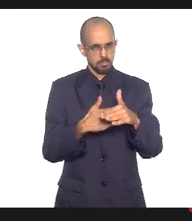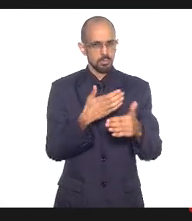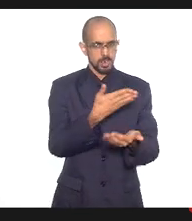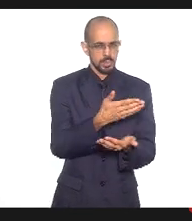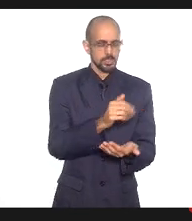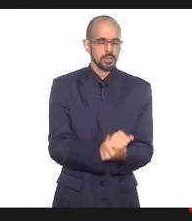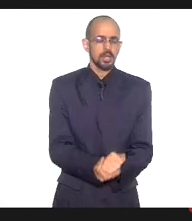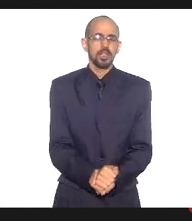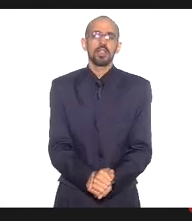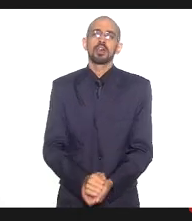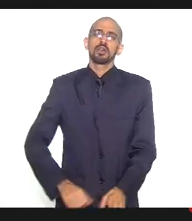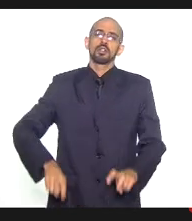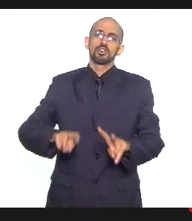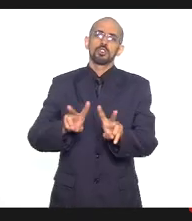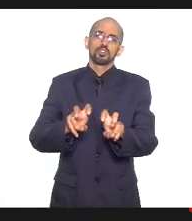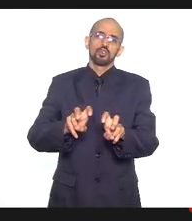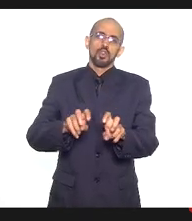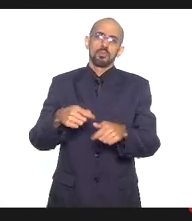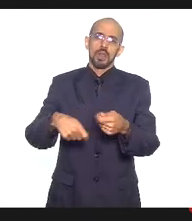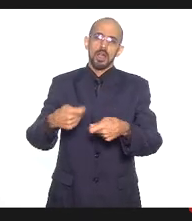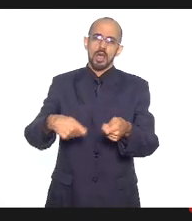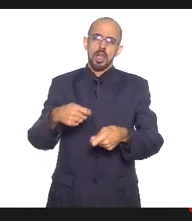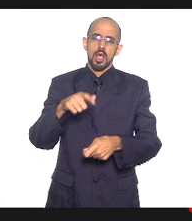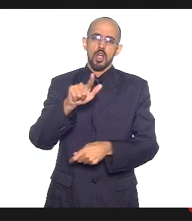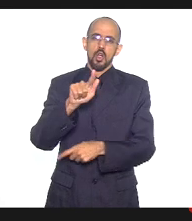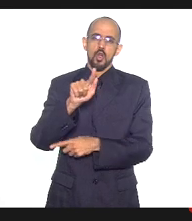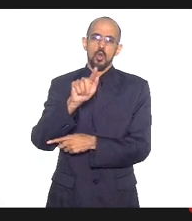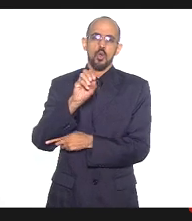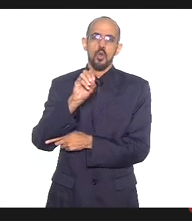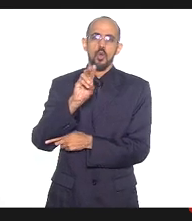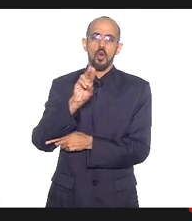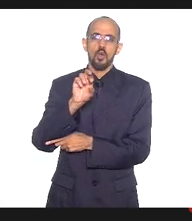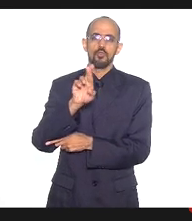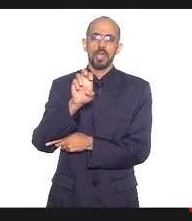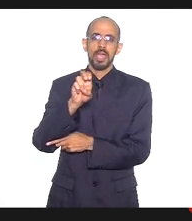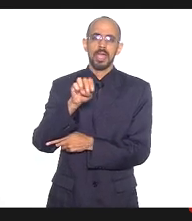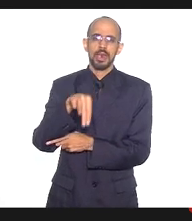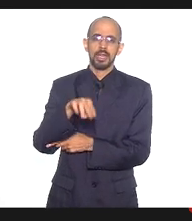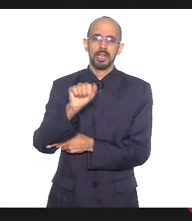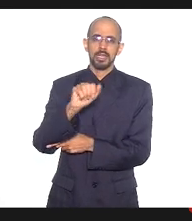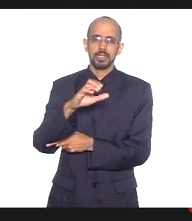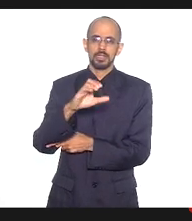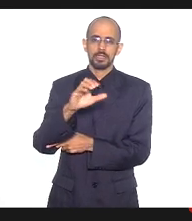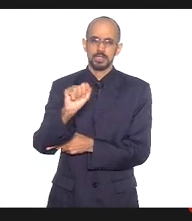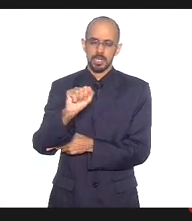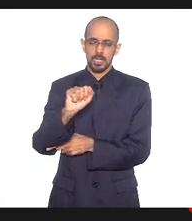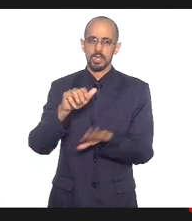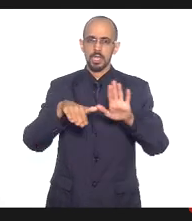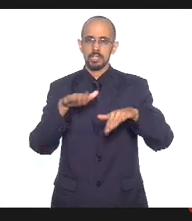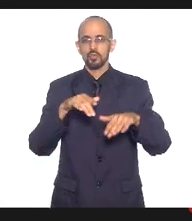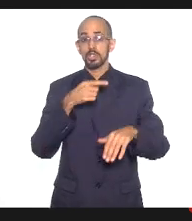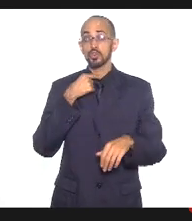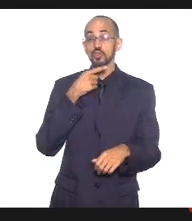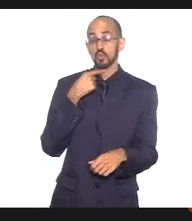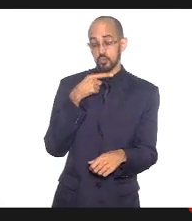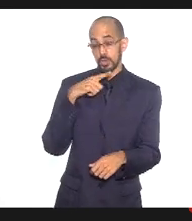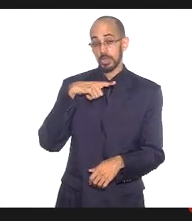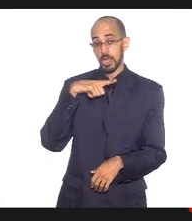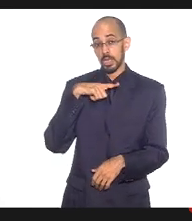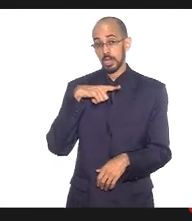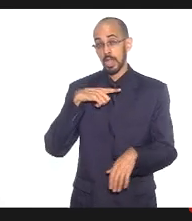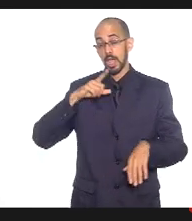Especificamente em relação à governança, que muitas vezes parece ser um ponto que gera um pouco de dúvida, é importante